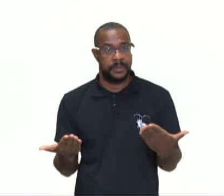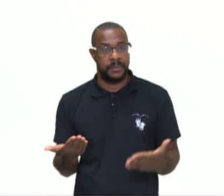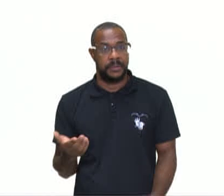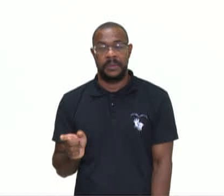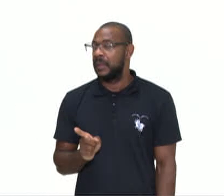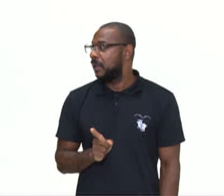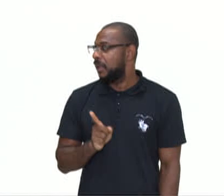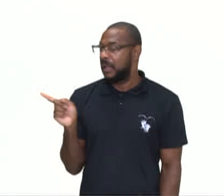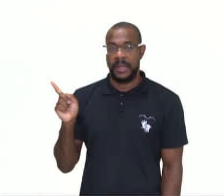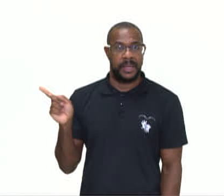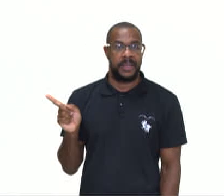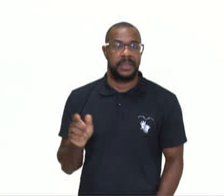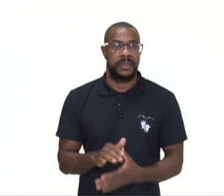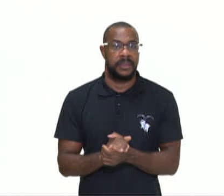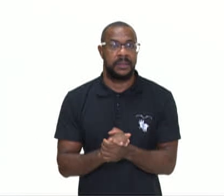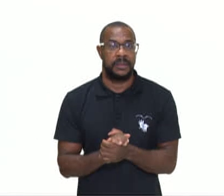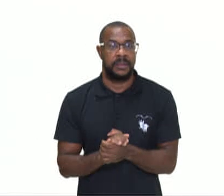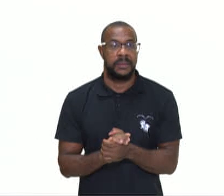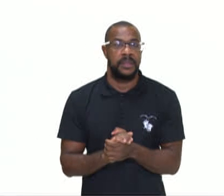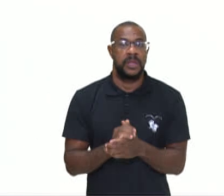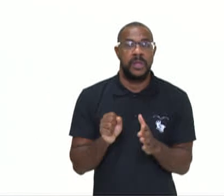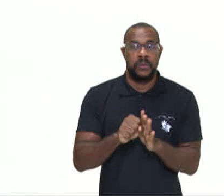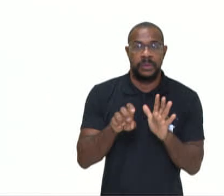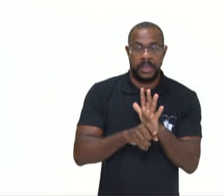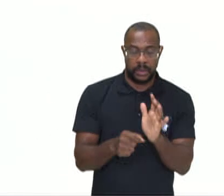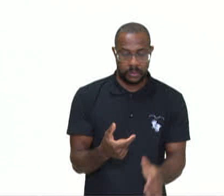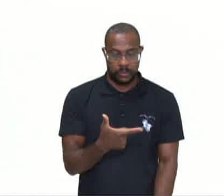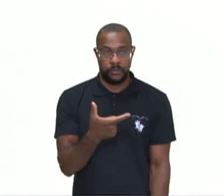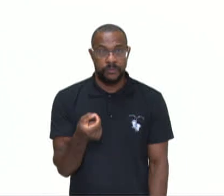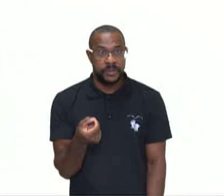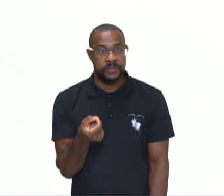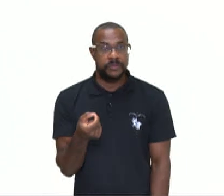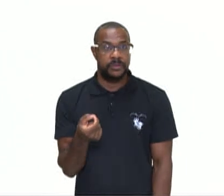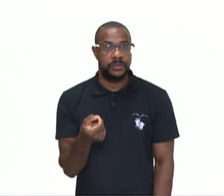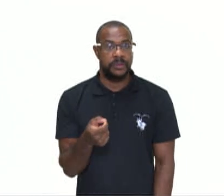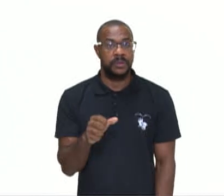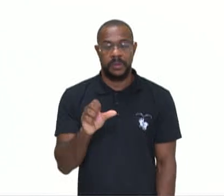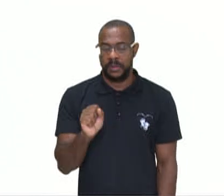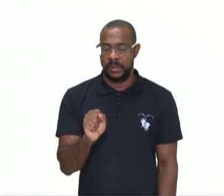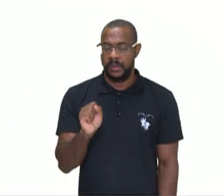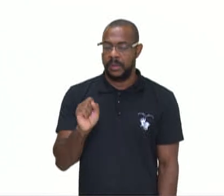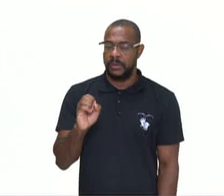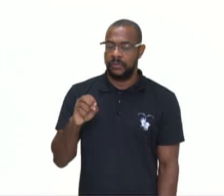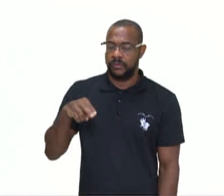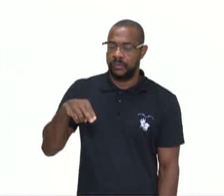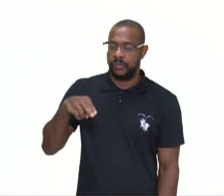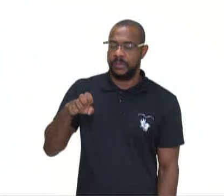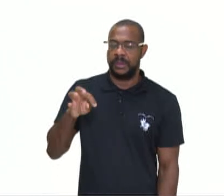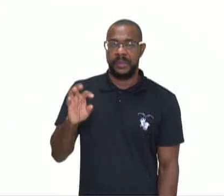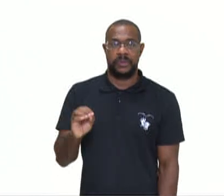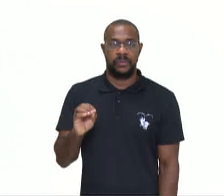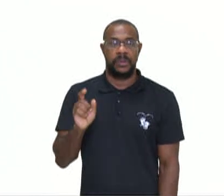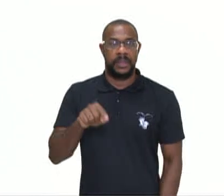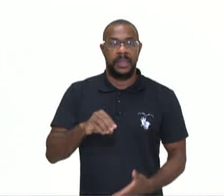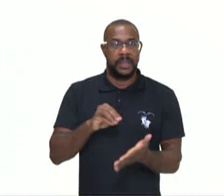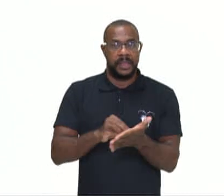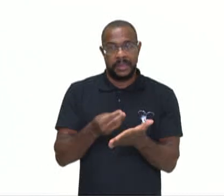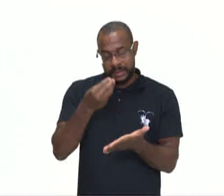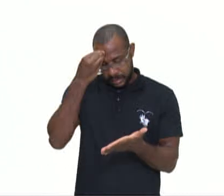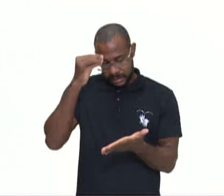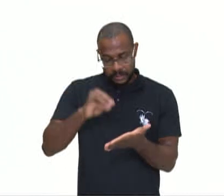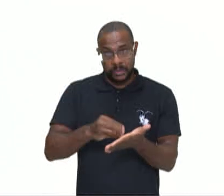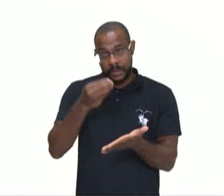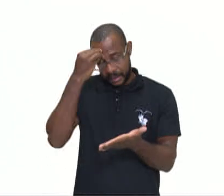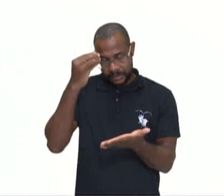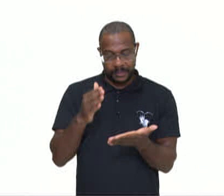nessas 2 primeiras décadas do século XX, os sonetos de chave de ouro eram decorados e declamados em